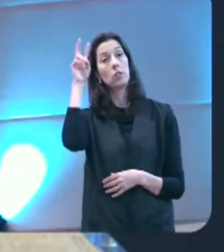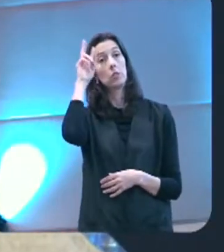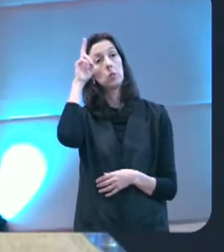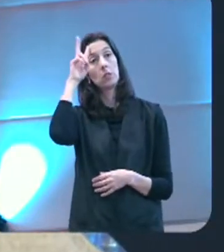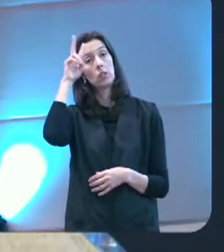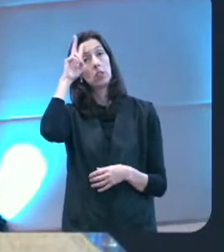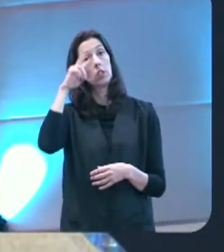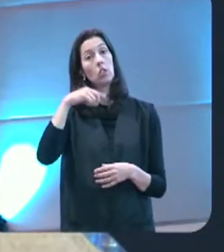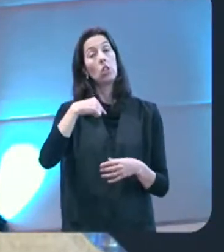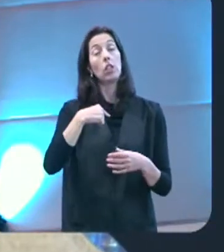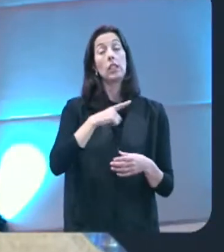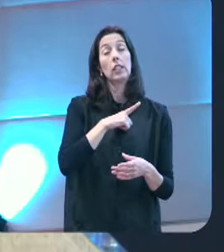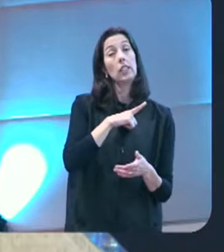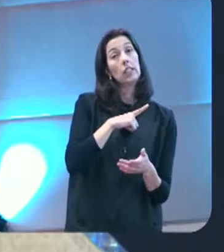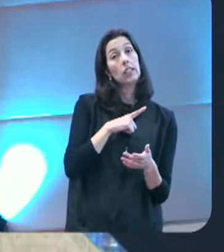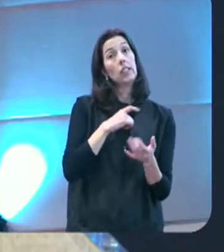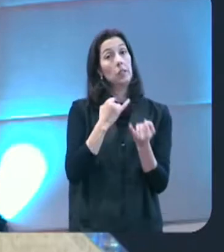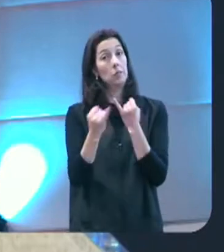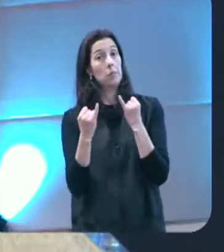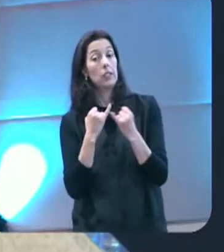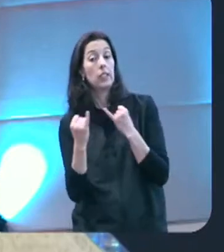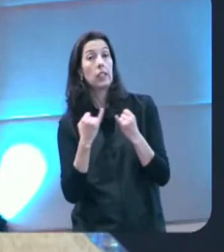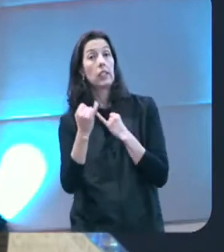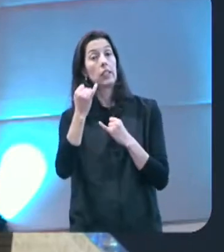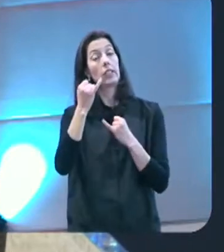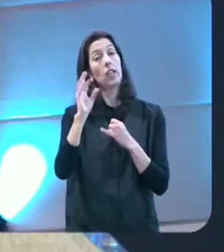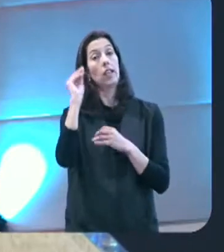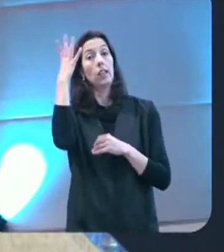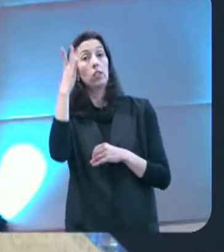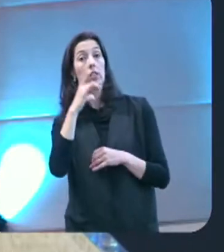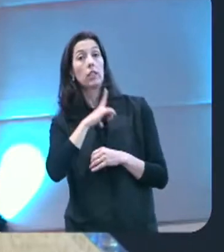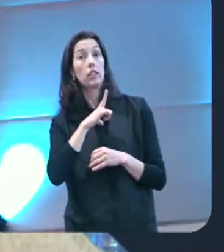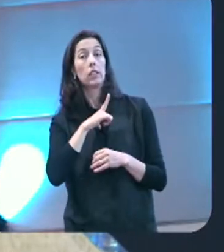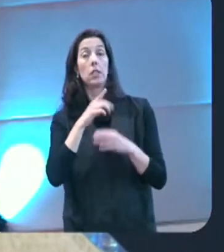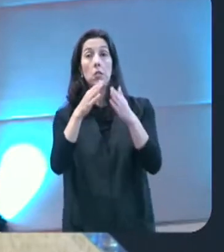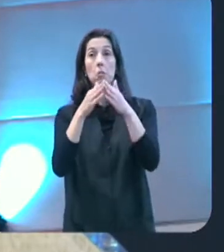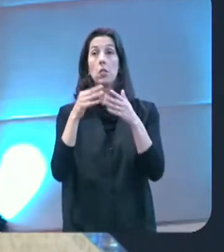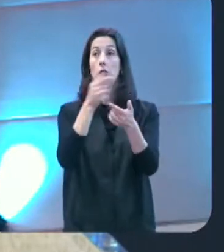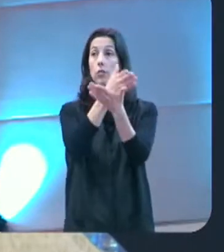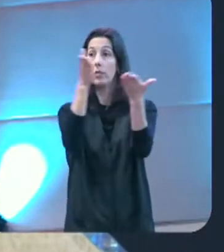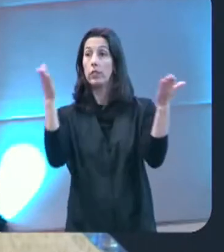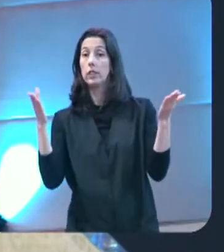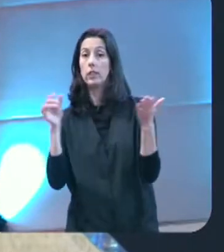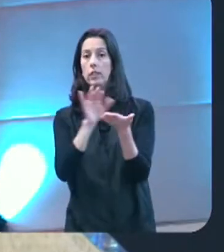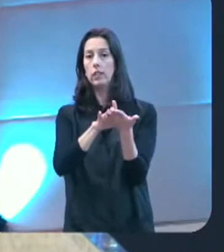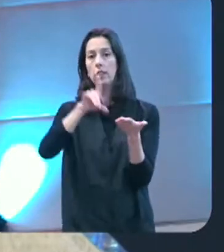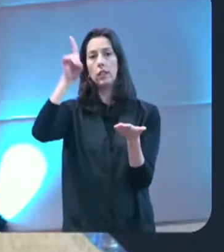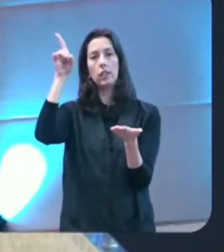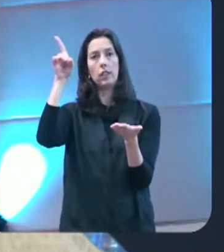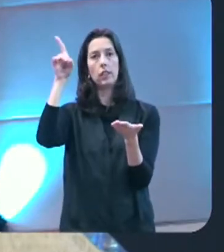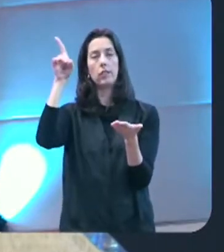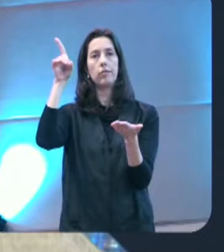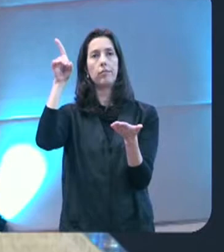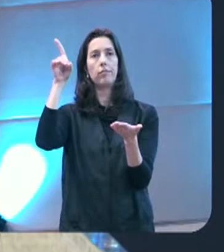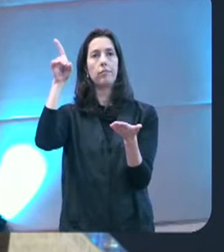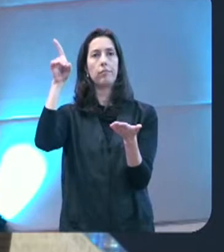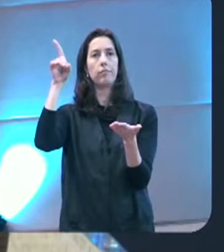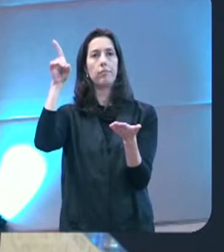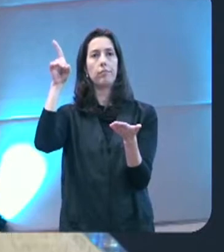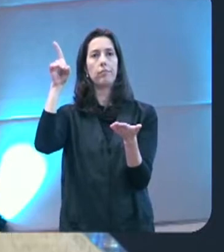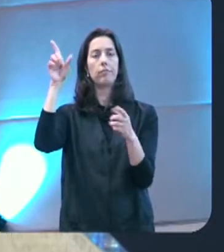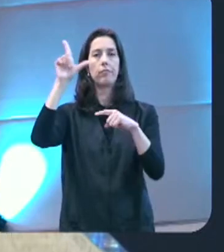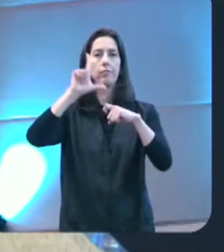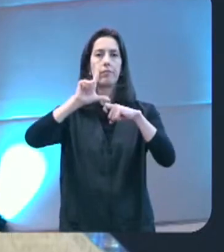de parecido acontece, e eu quero vos pedir para abrirem as Bíblias no Evangelho